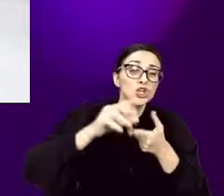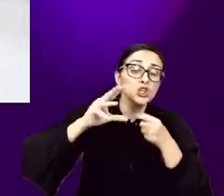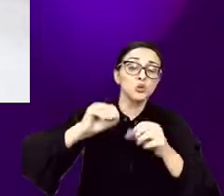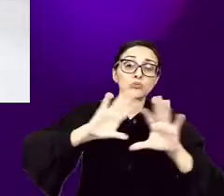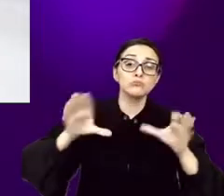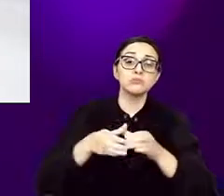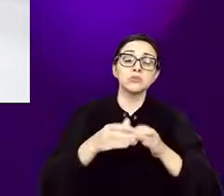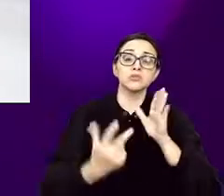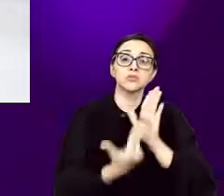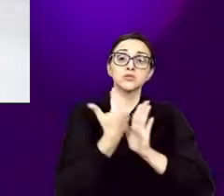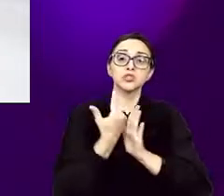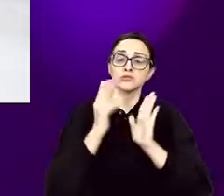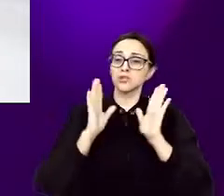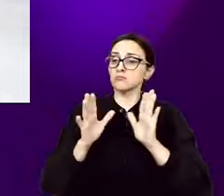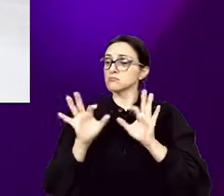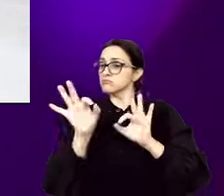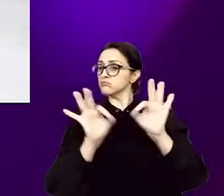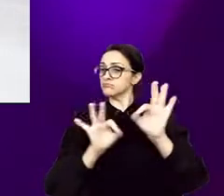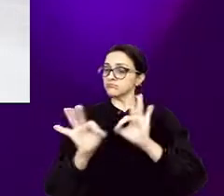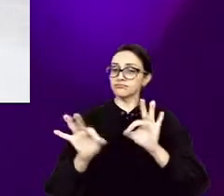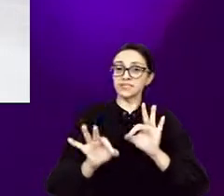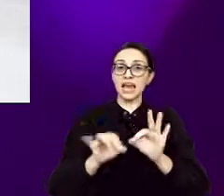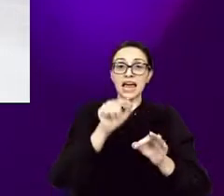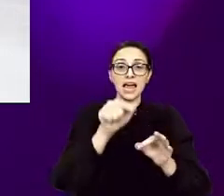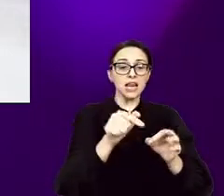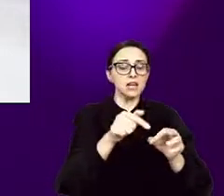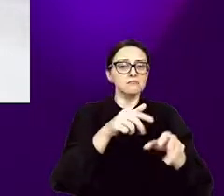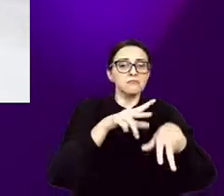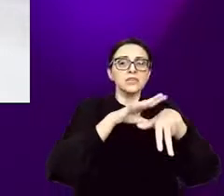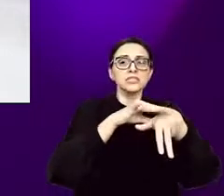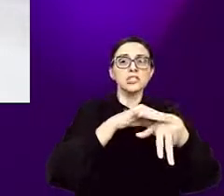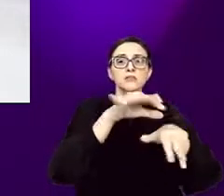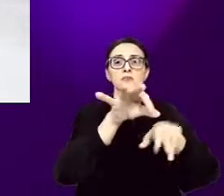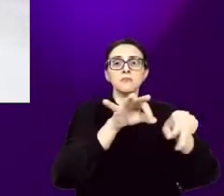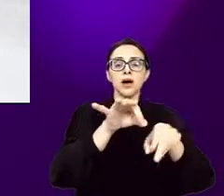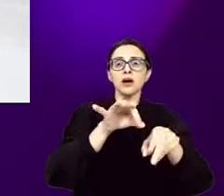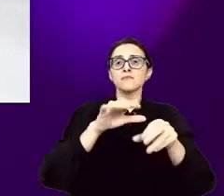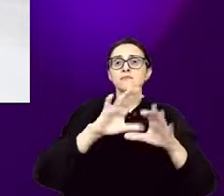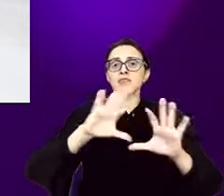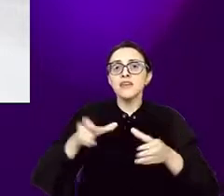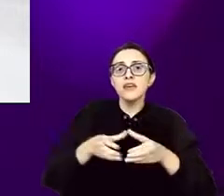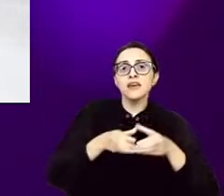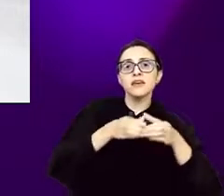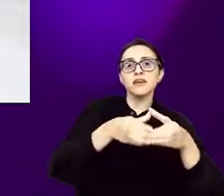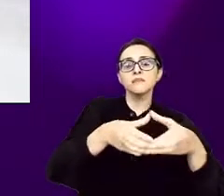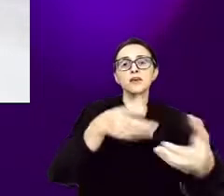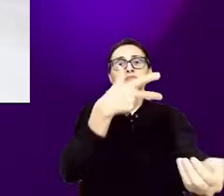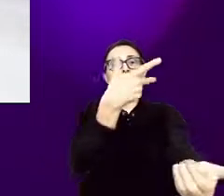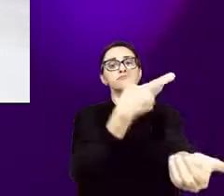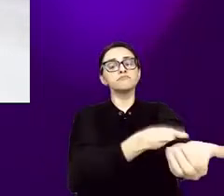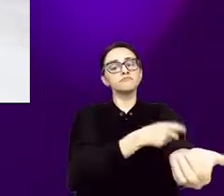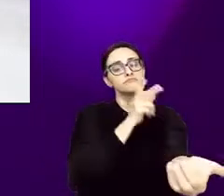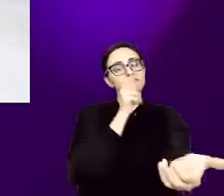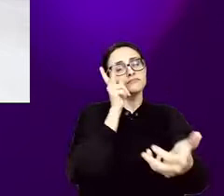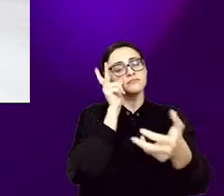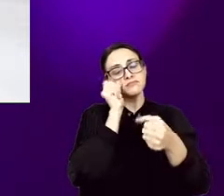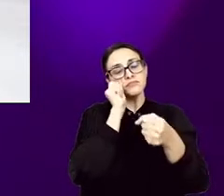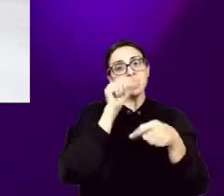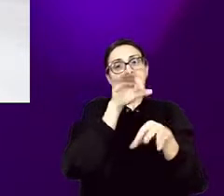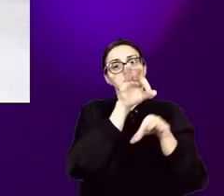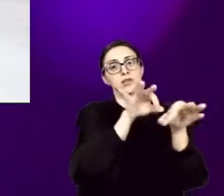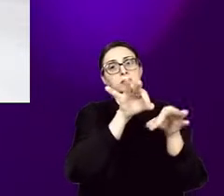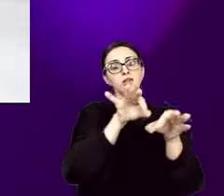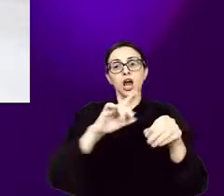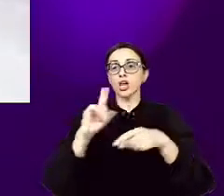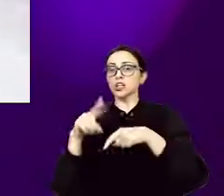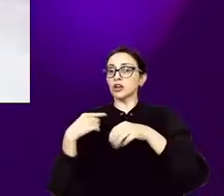cirúrgica enquanto o paciente está sendo preparado, a equipe de anestesia fazendo a parte anestésica, e a gente